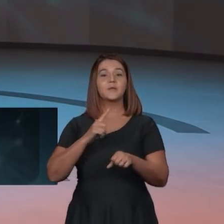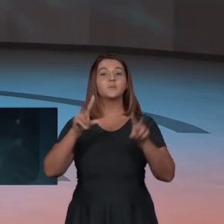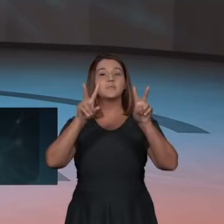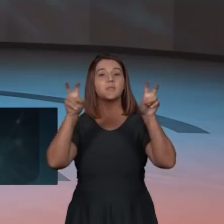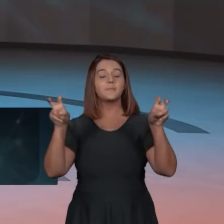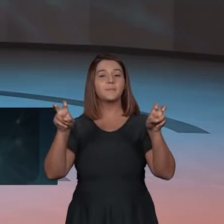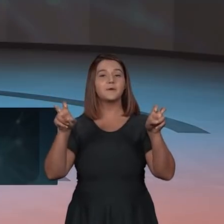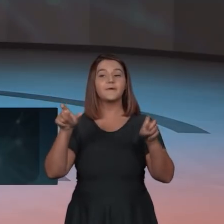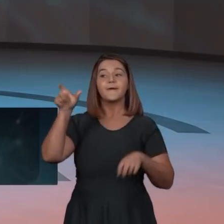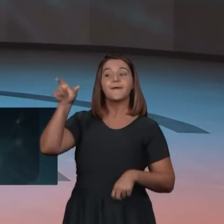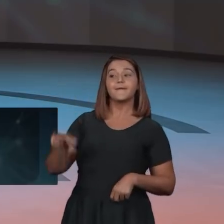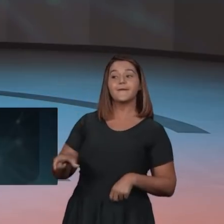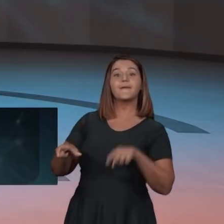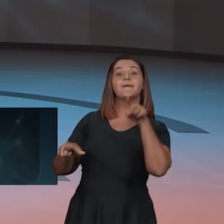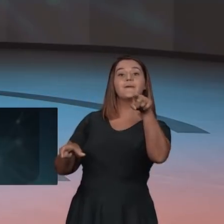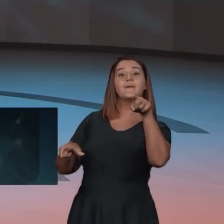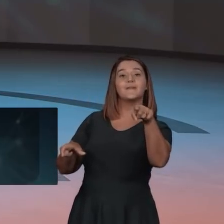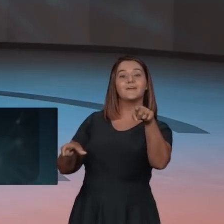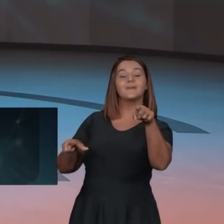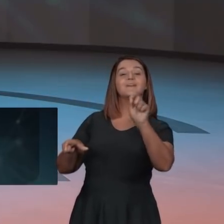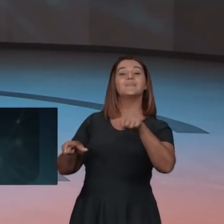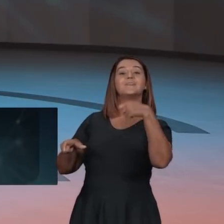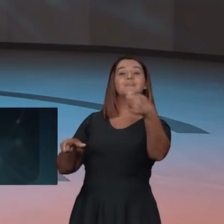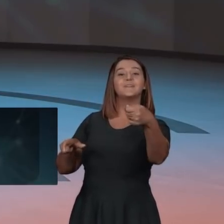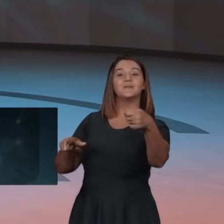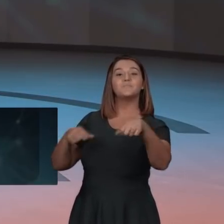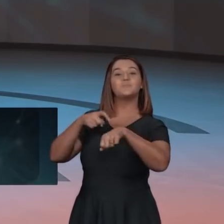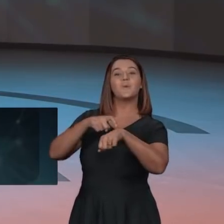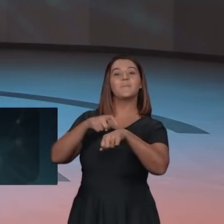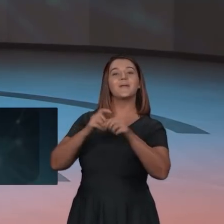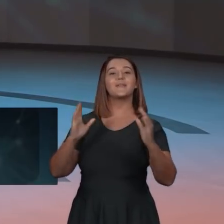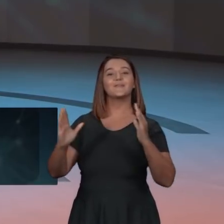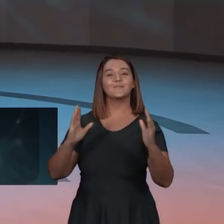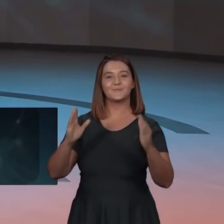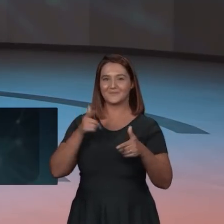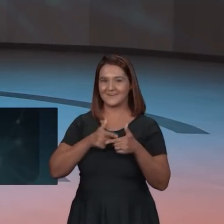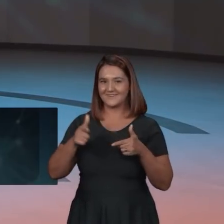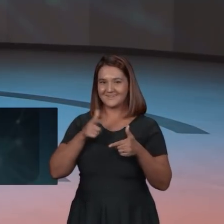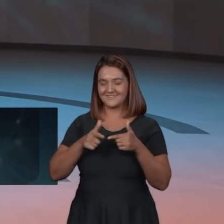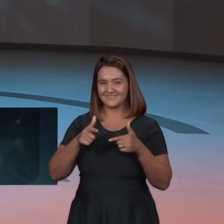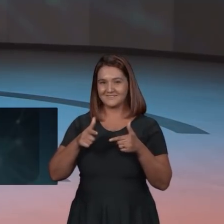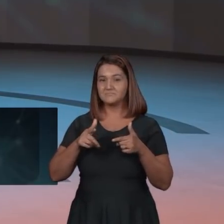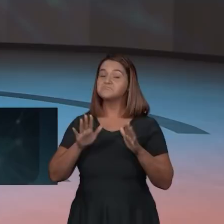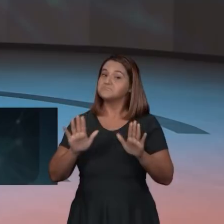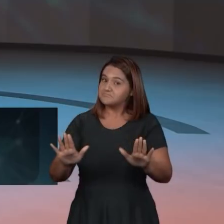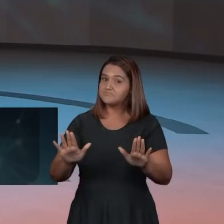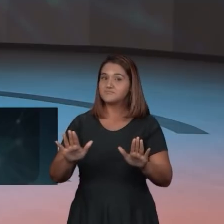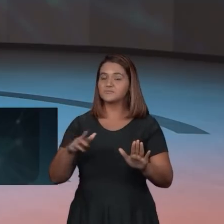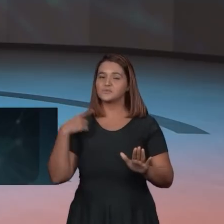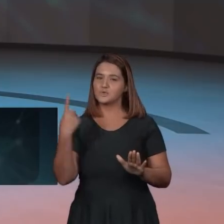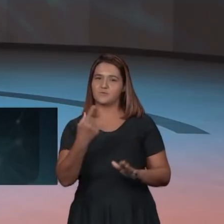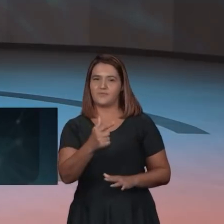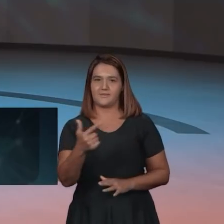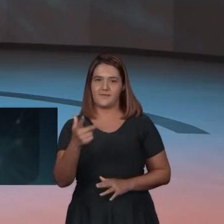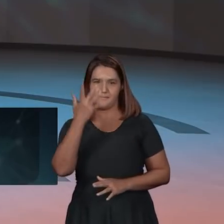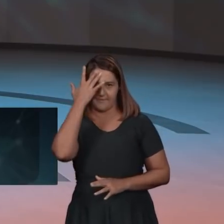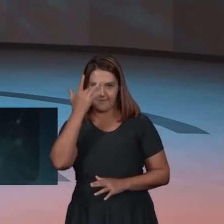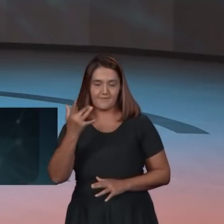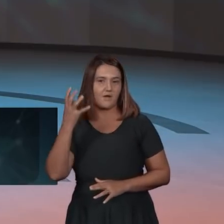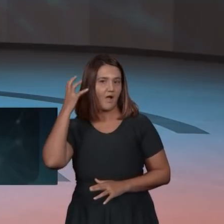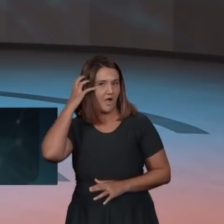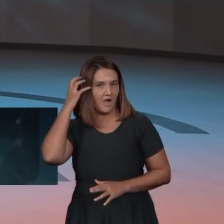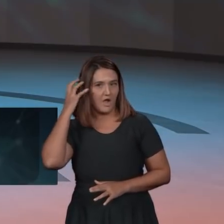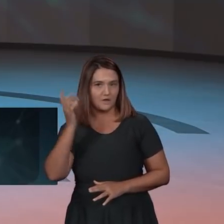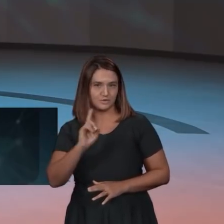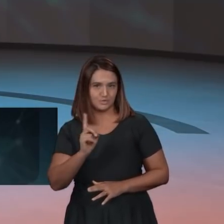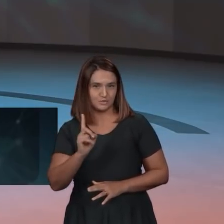na crise? Será amanhã às 11 horas da manhã. Já que nós não teremos normalmente a nossa participação aqui na rádio, eu convido você, ao invés de